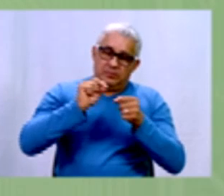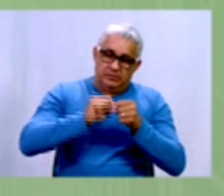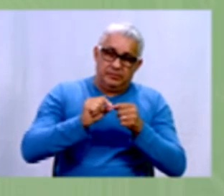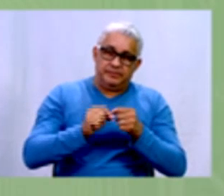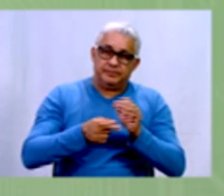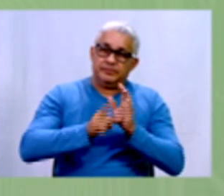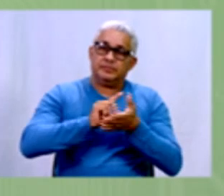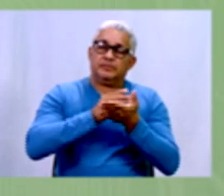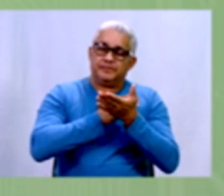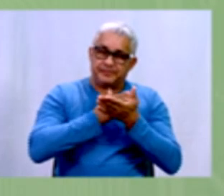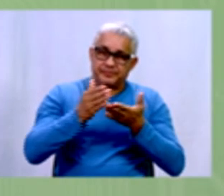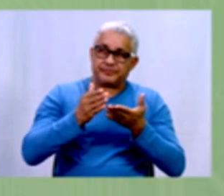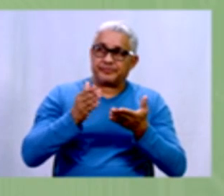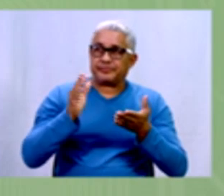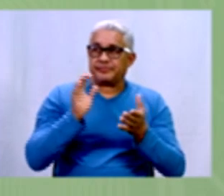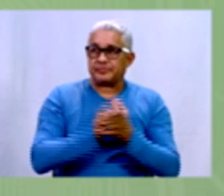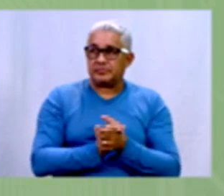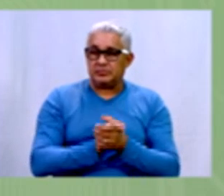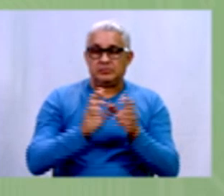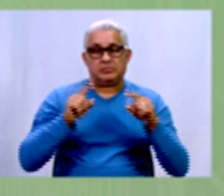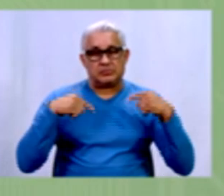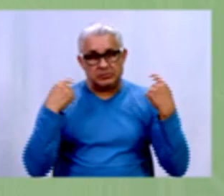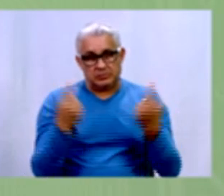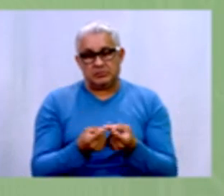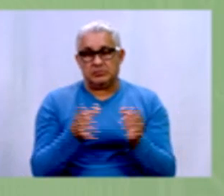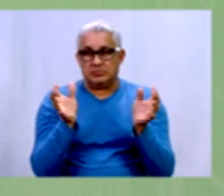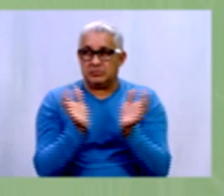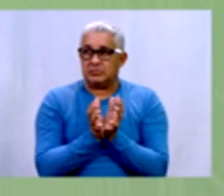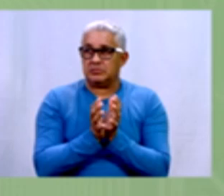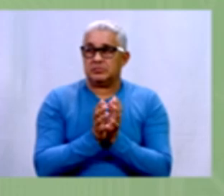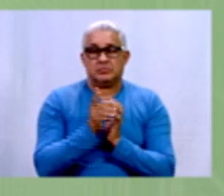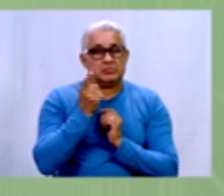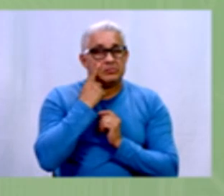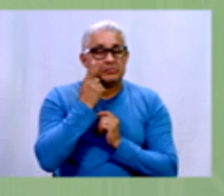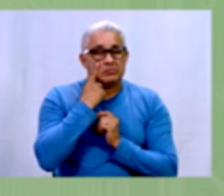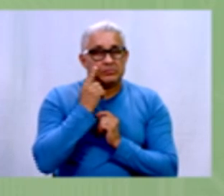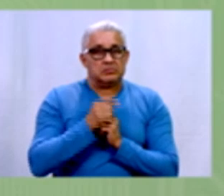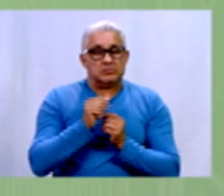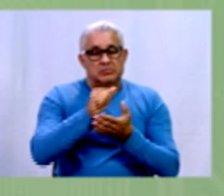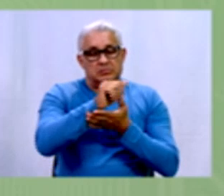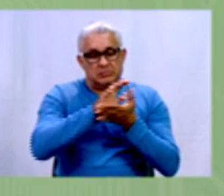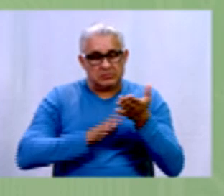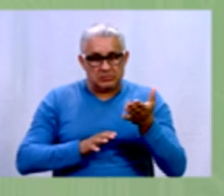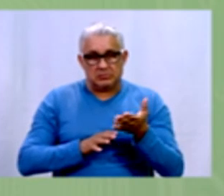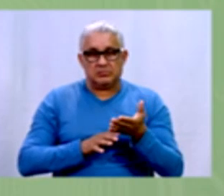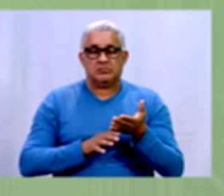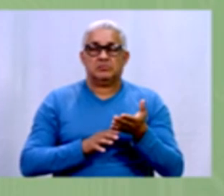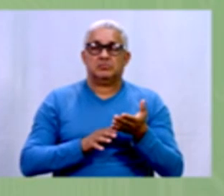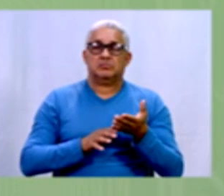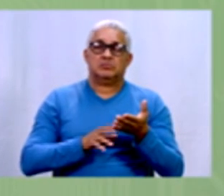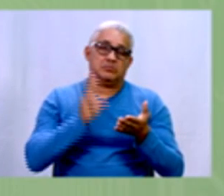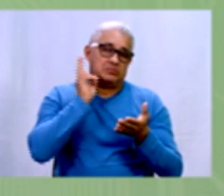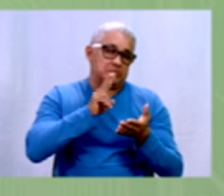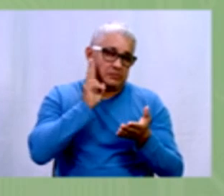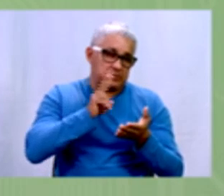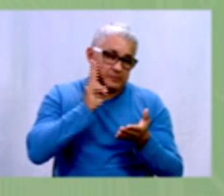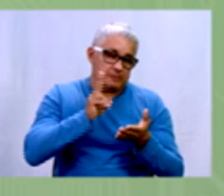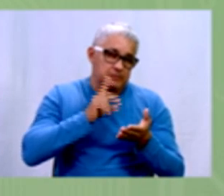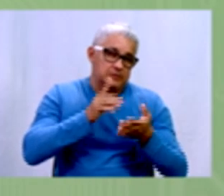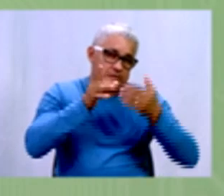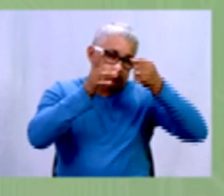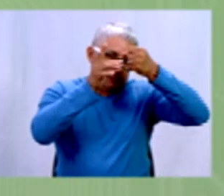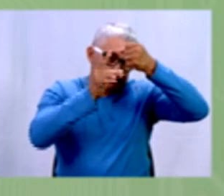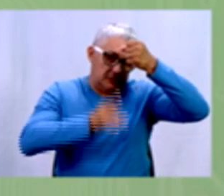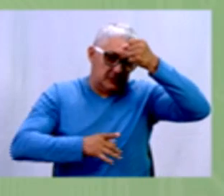antes de começar, né? Então, reunir com o time para ver se as atividades, as tarefas, as histórias estão